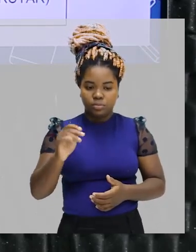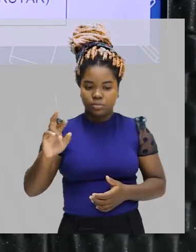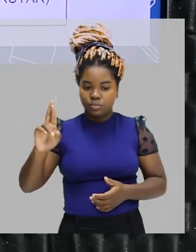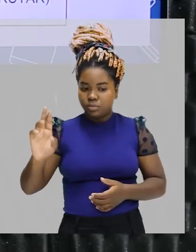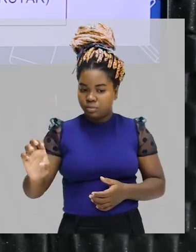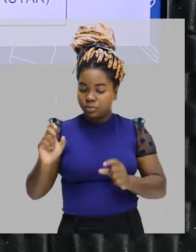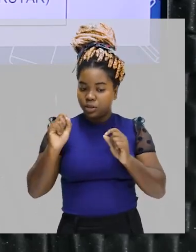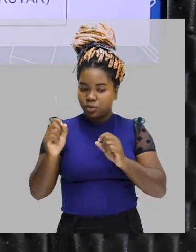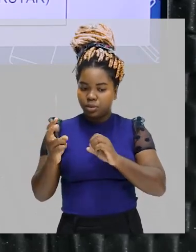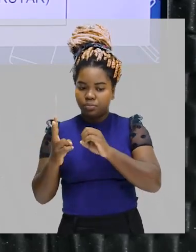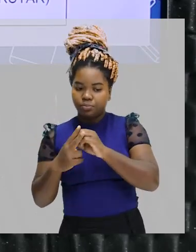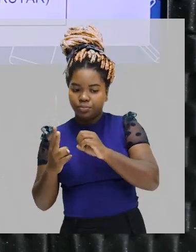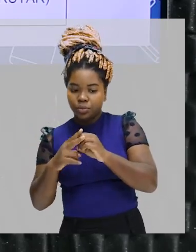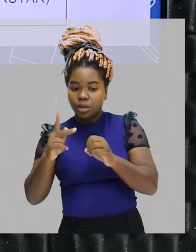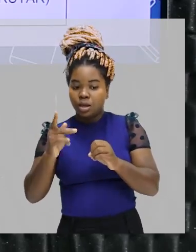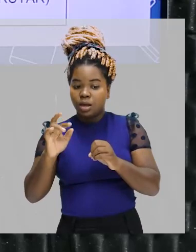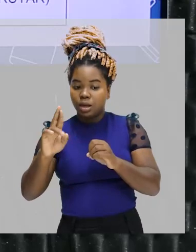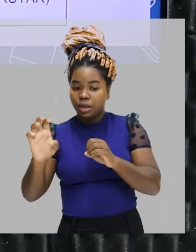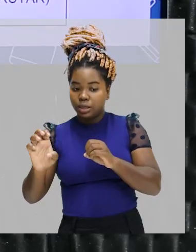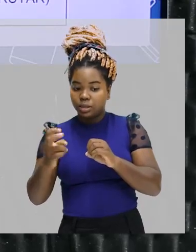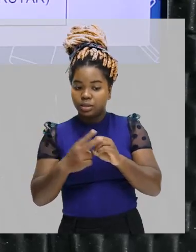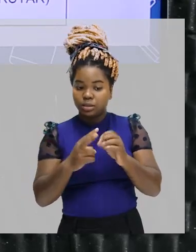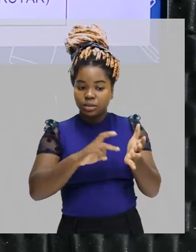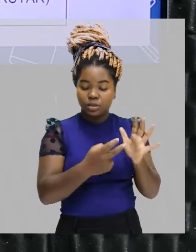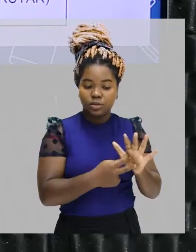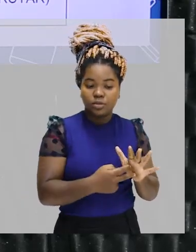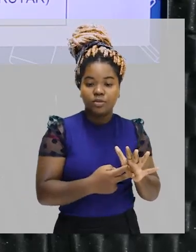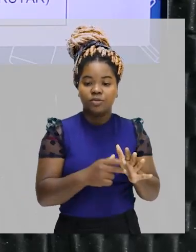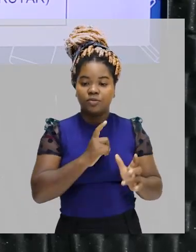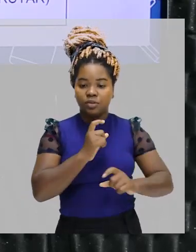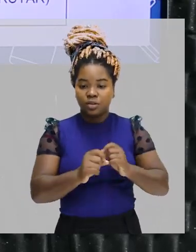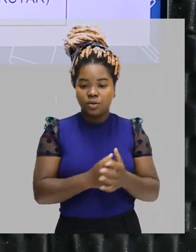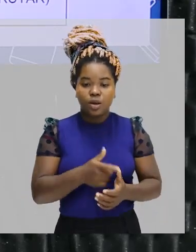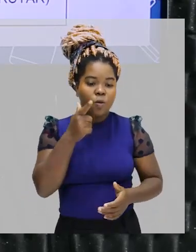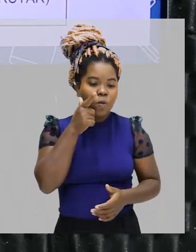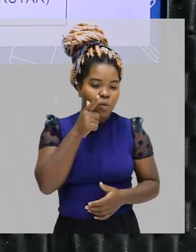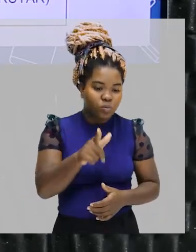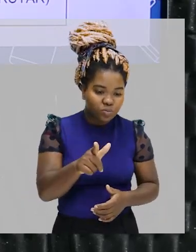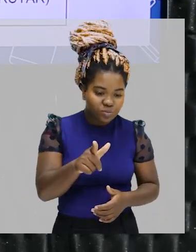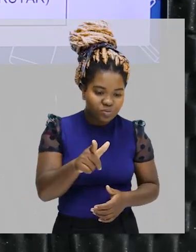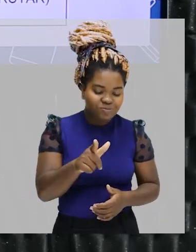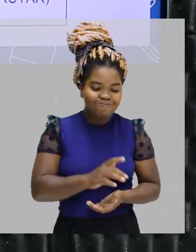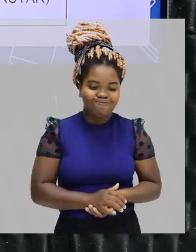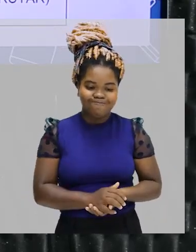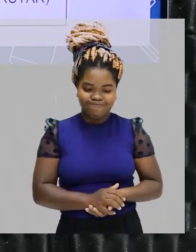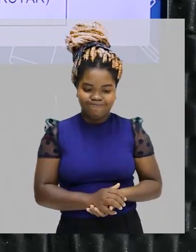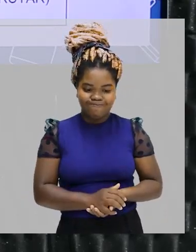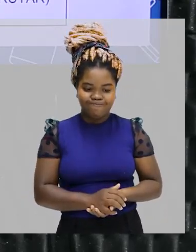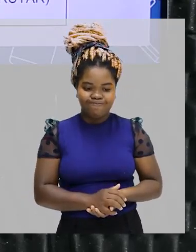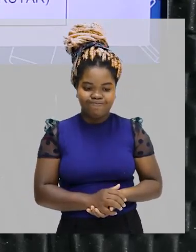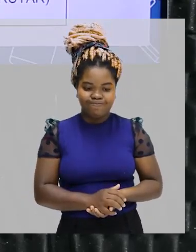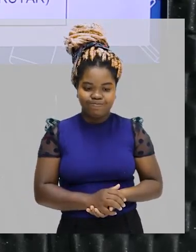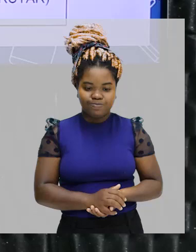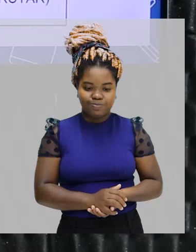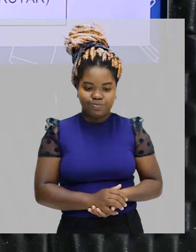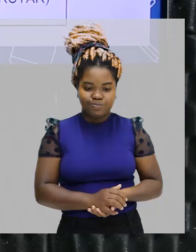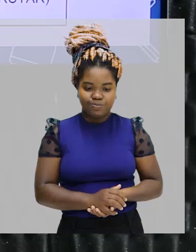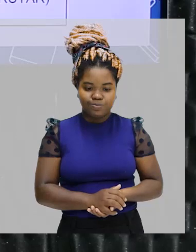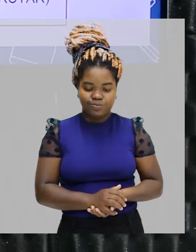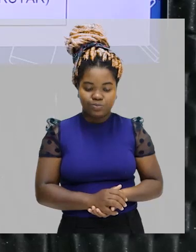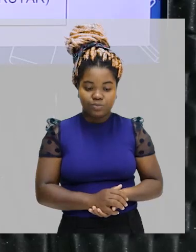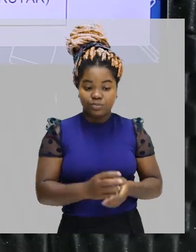é um verbo que significa contratar. To hire someone, contratar alguém, tá bom?